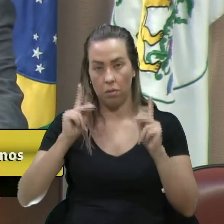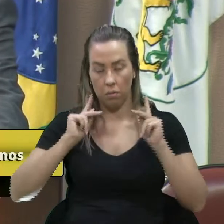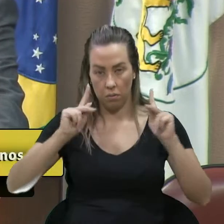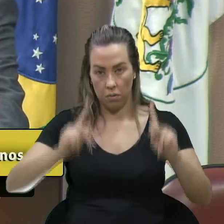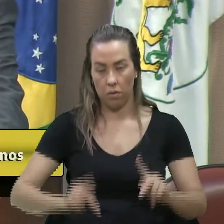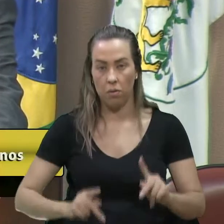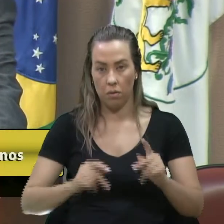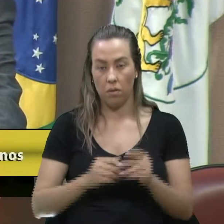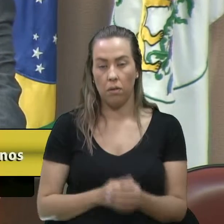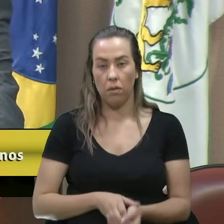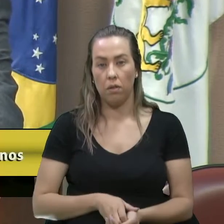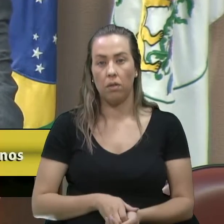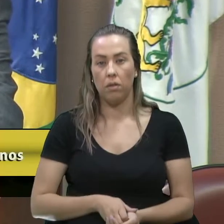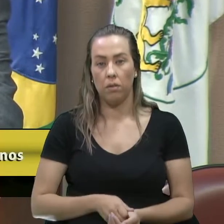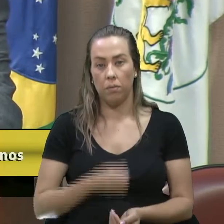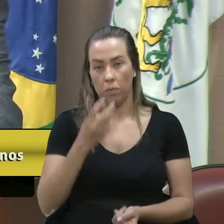pessoas,